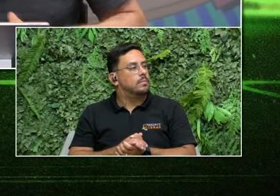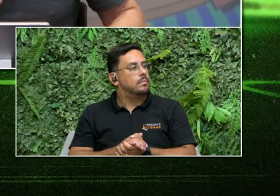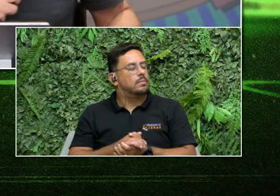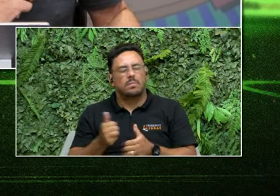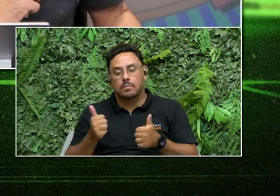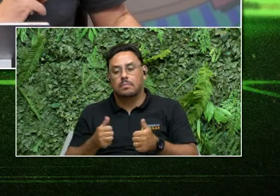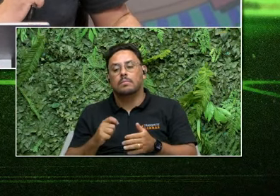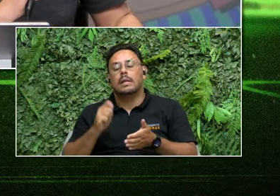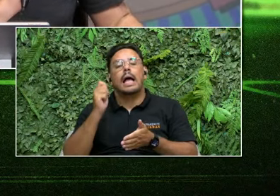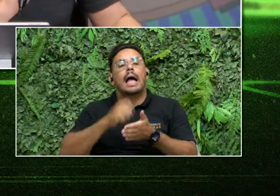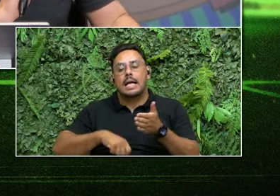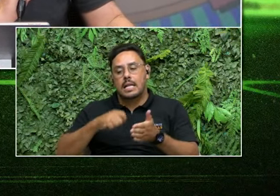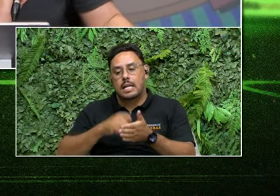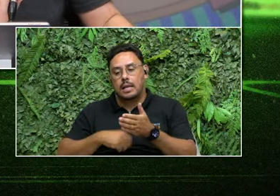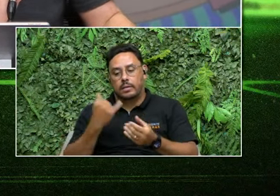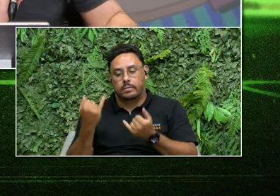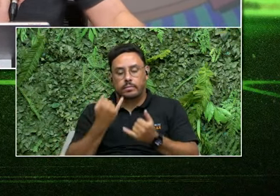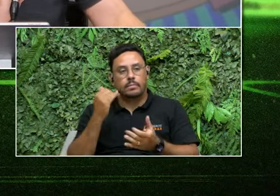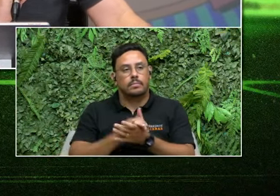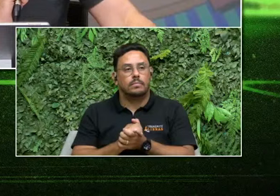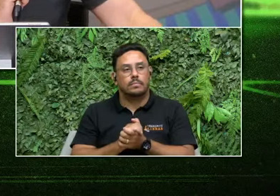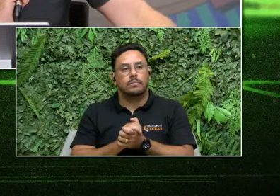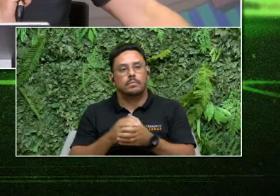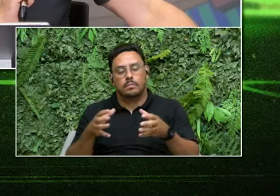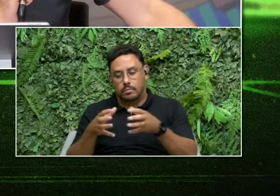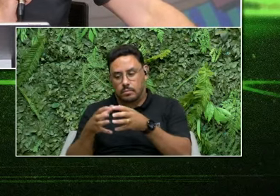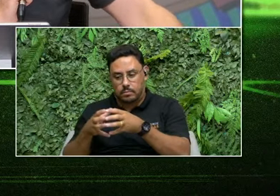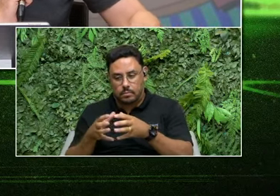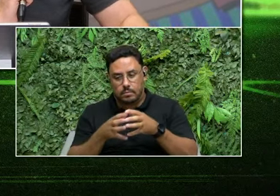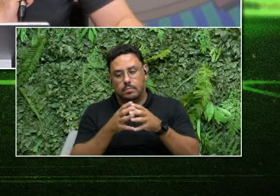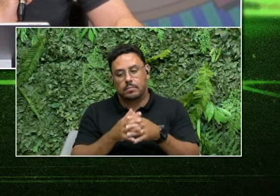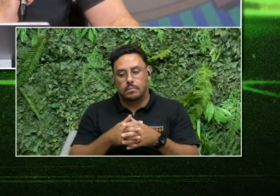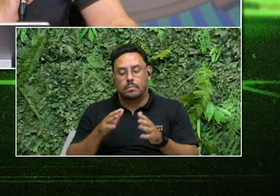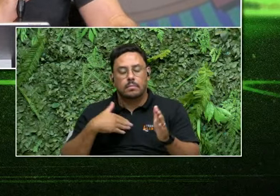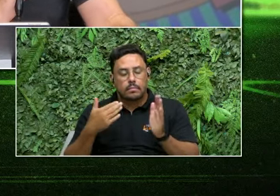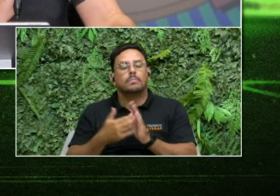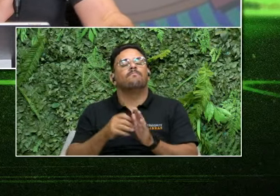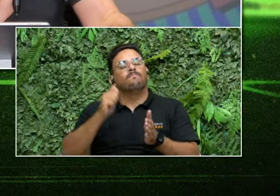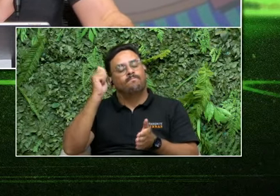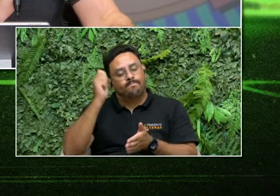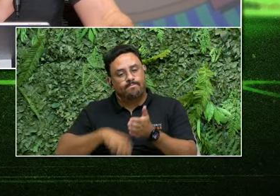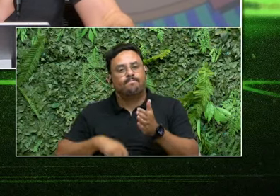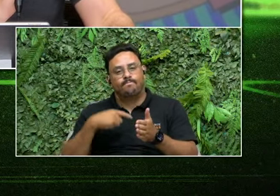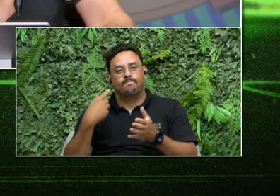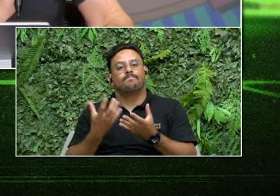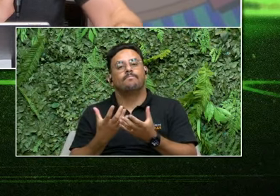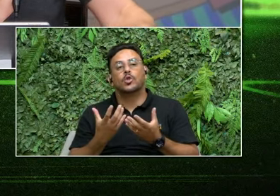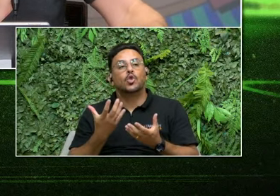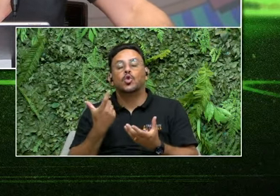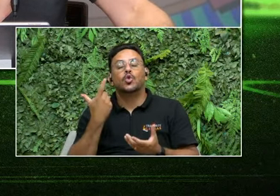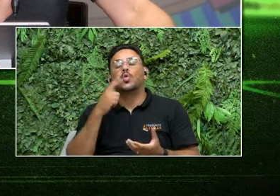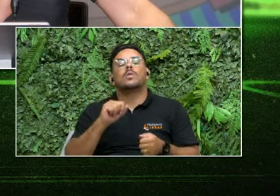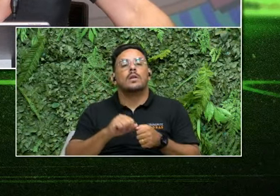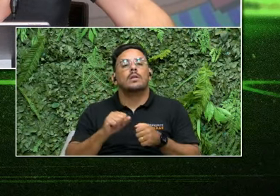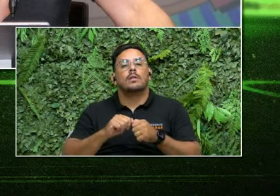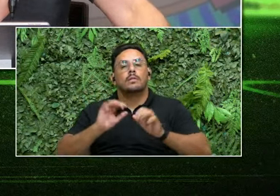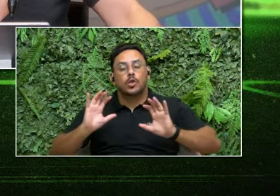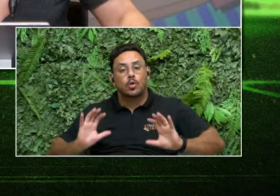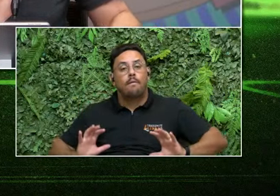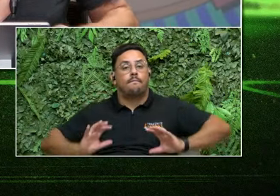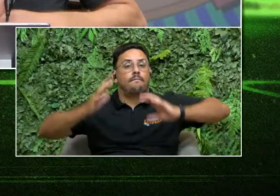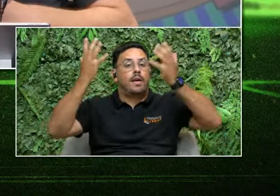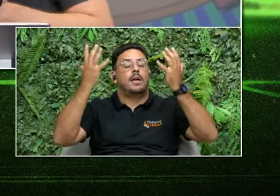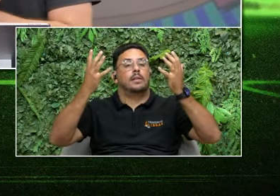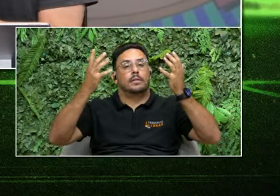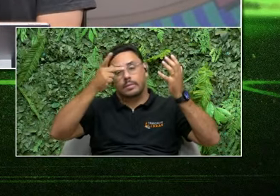é a nossa assinatura incompetência de incompetência coletiva né todos nós assinamos quando quando a gente não consegue ter um espetáculo em que as